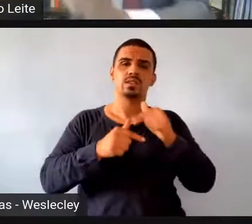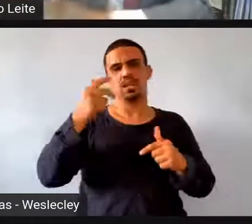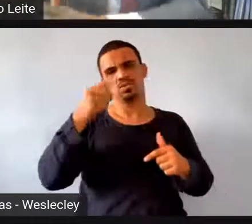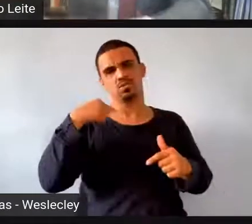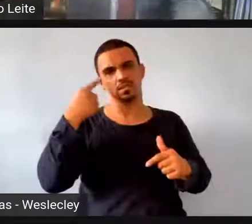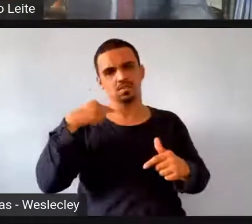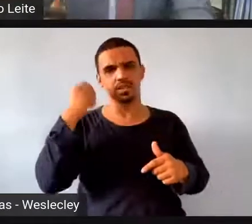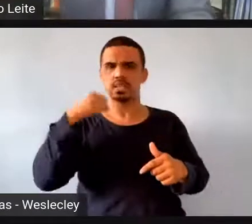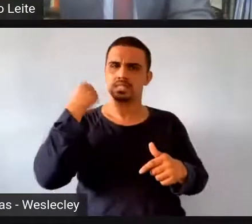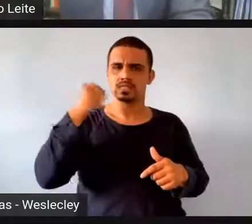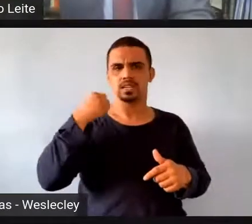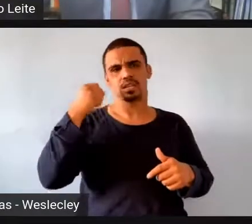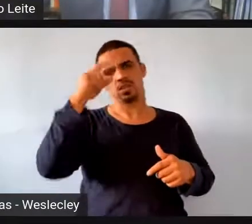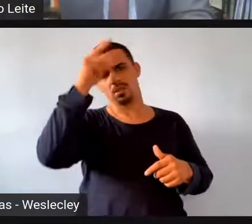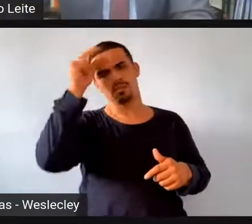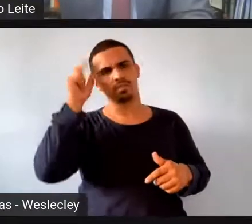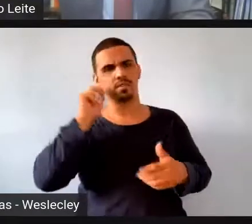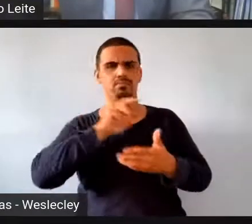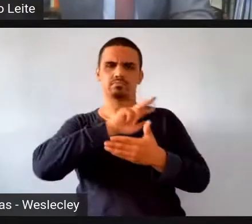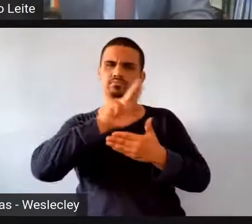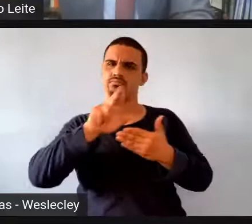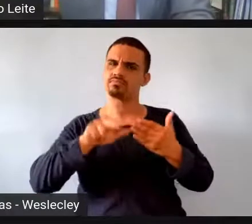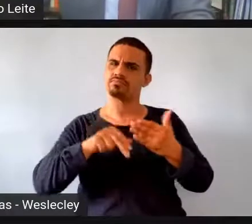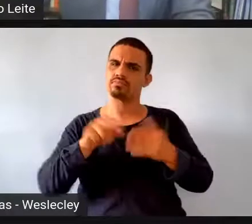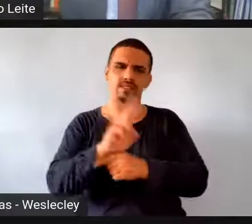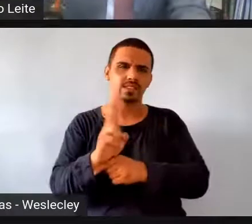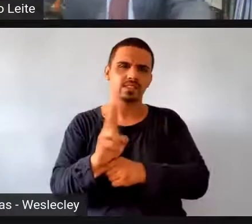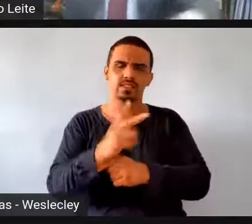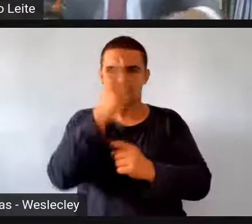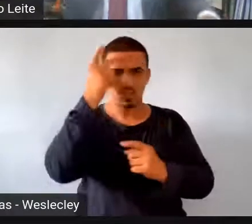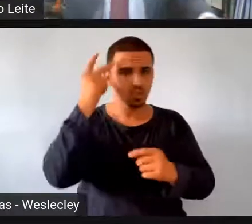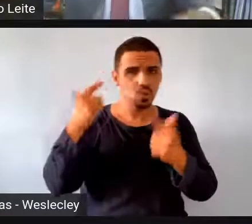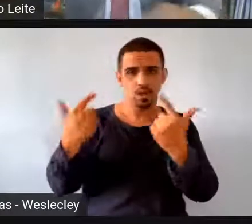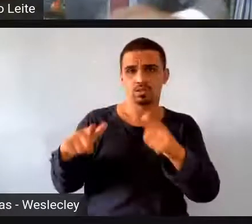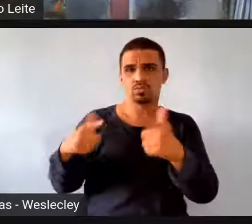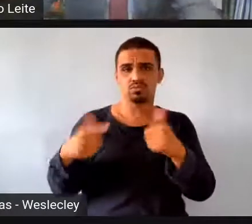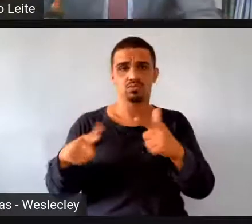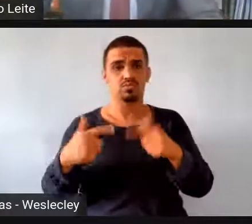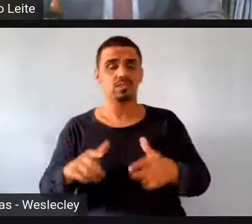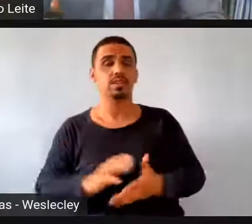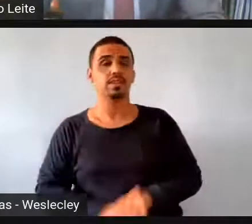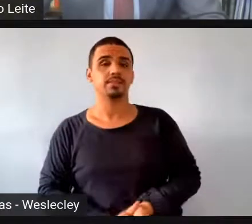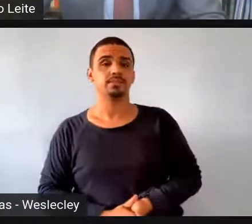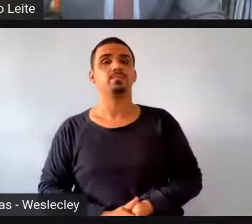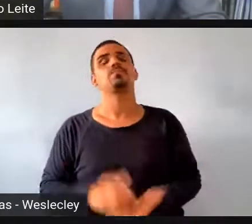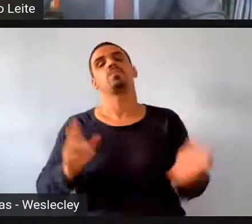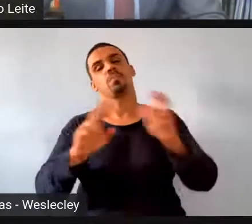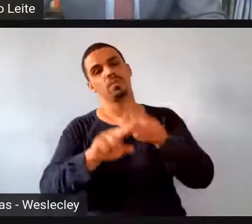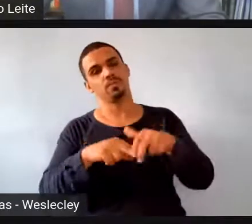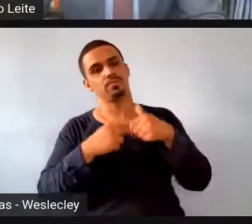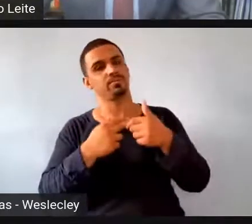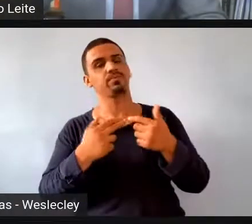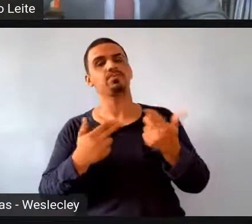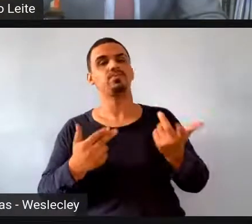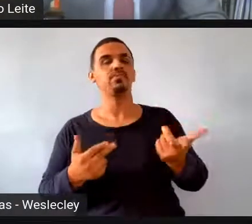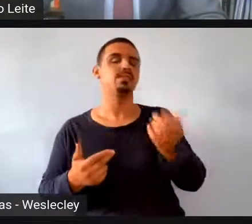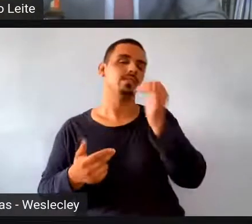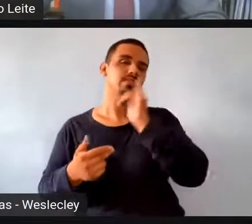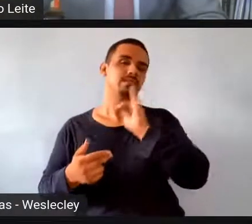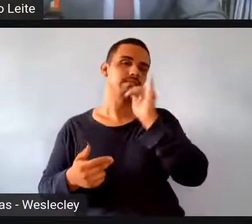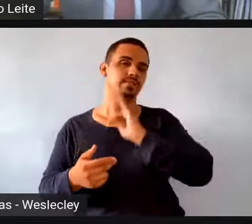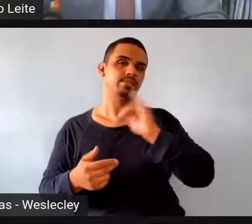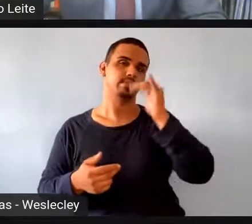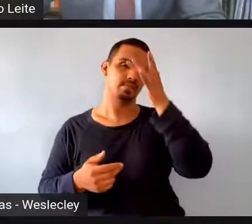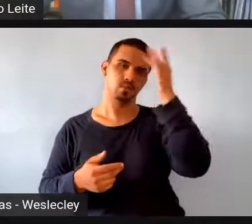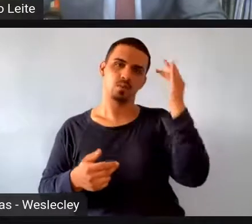razões diversas, inclusive relacionadas ao próprio modelo político que nós adotamos, não é raro que a